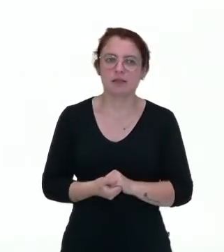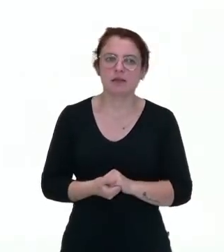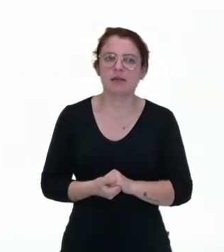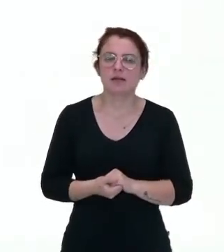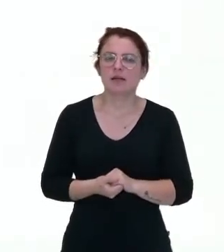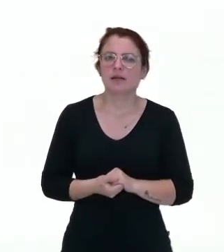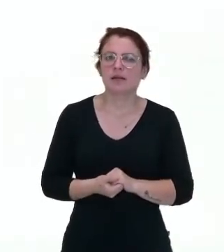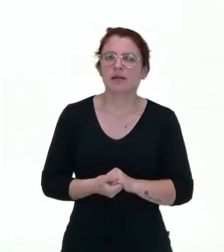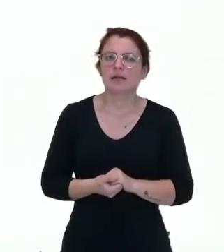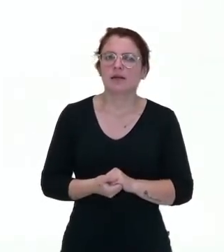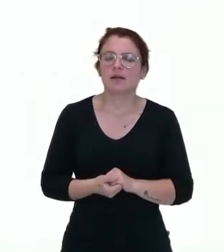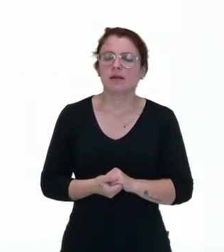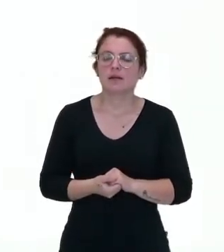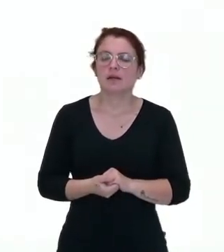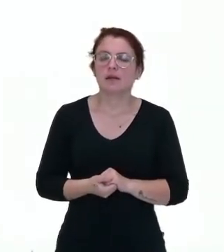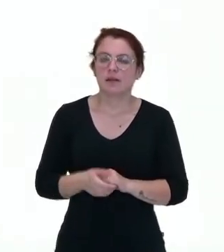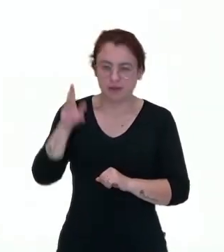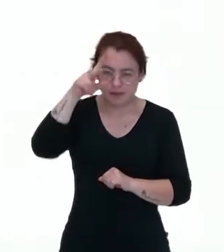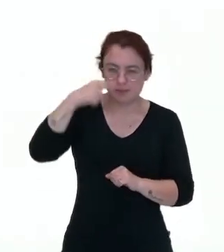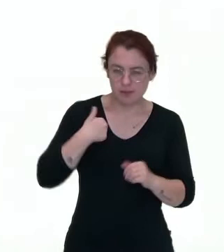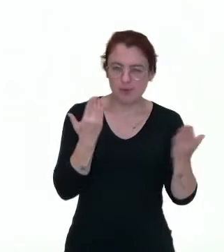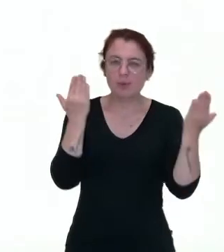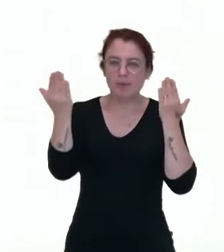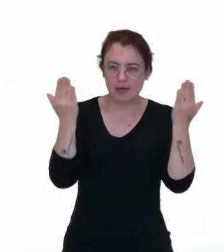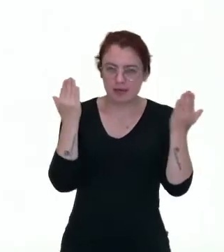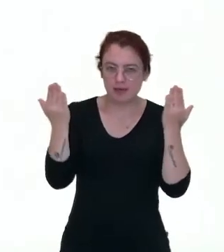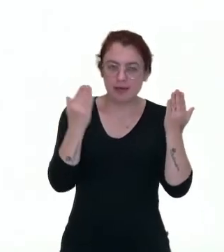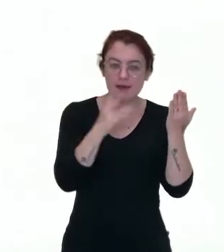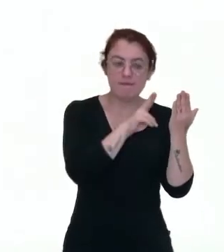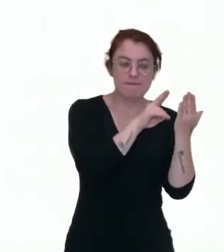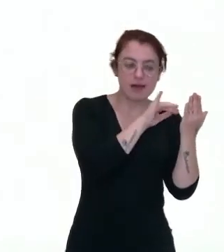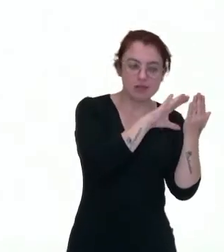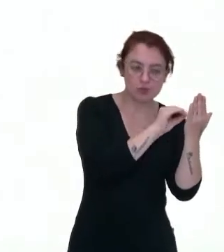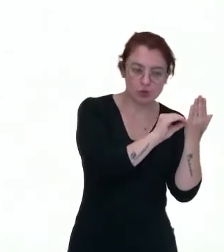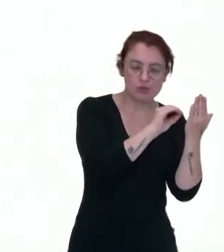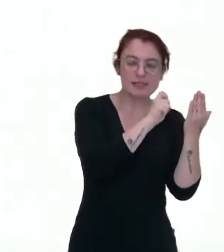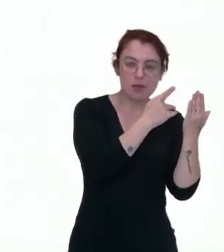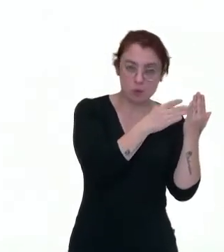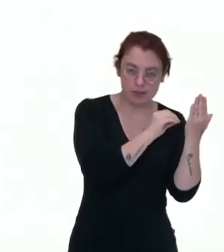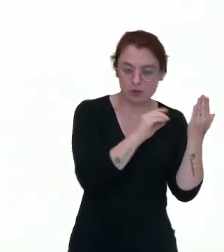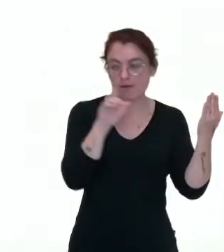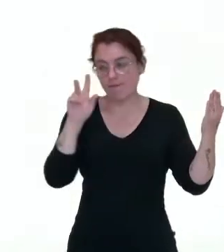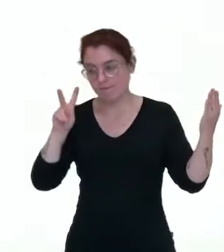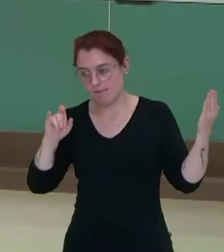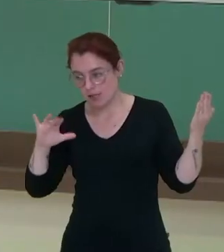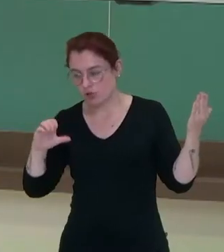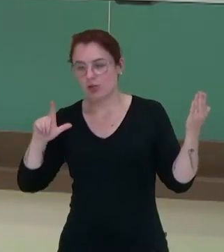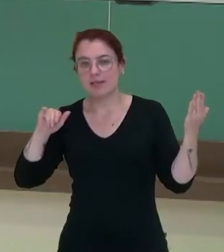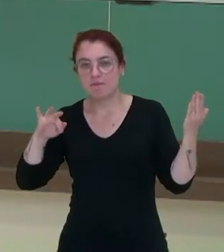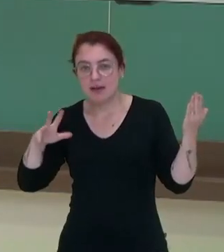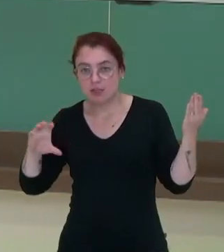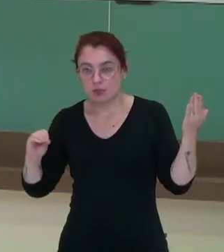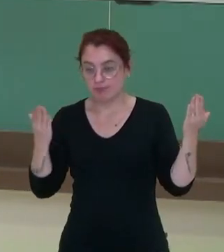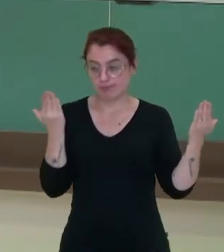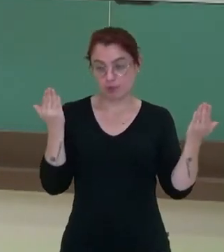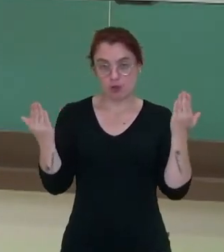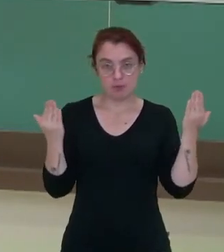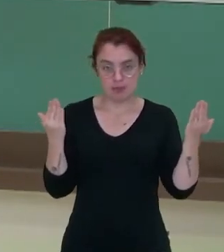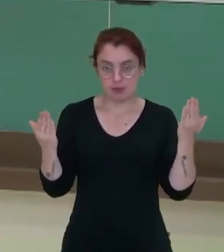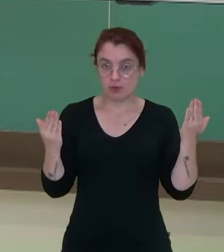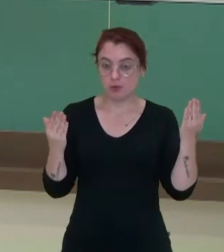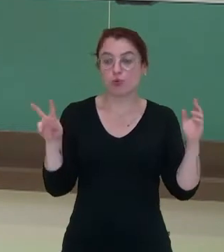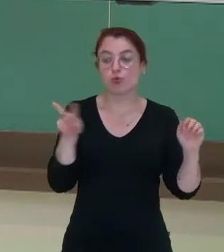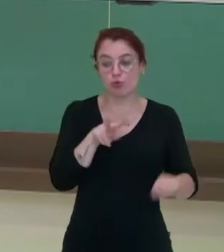eles. Então, lembra que eu fiz aquele comparativo? Vaso sanguíneo e vasos linfáticos. São